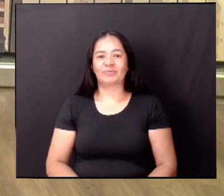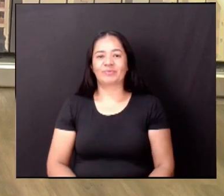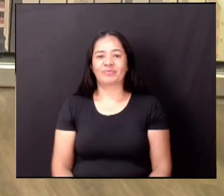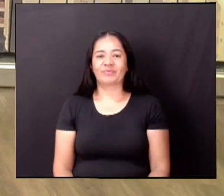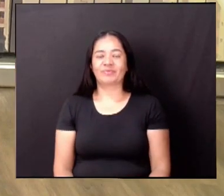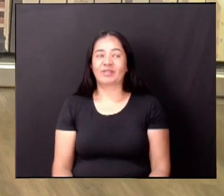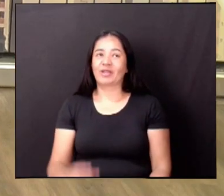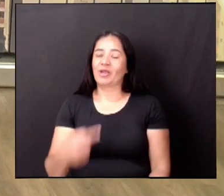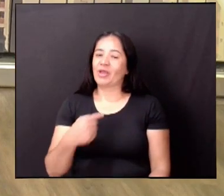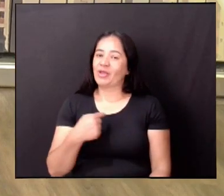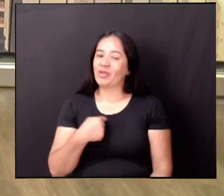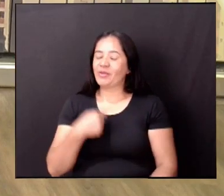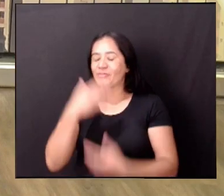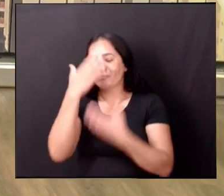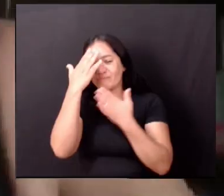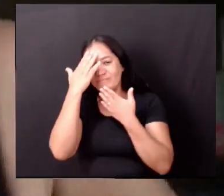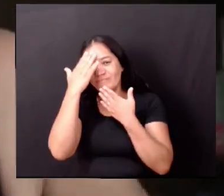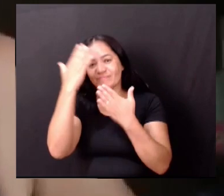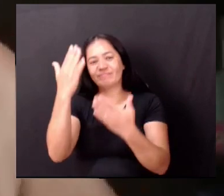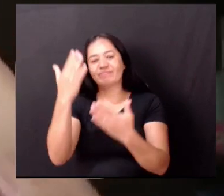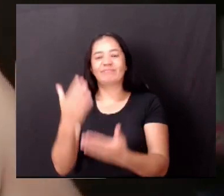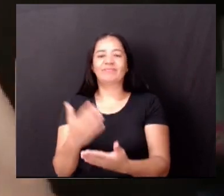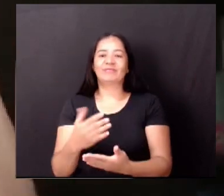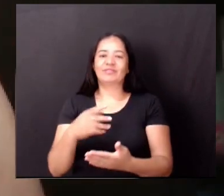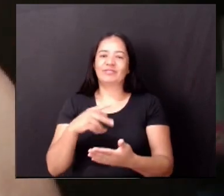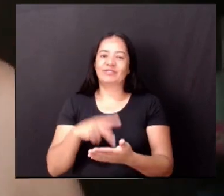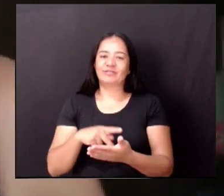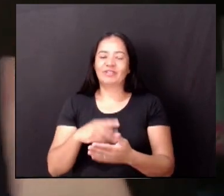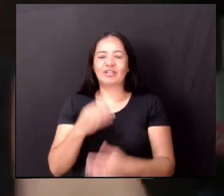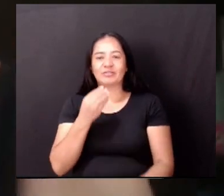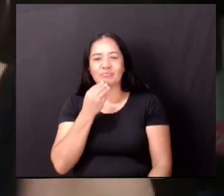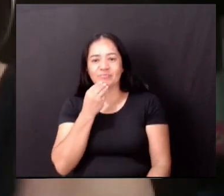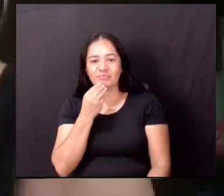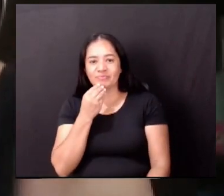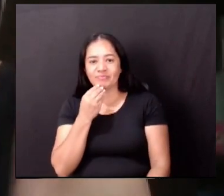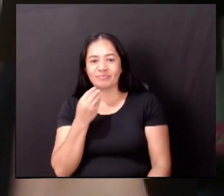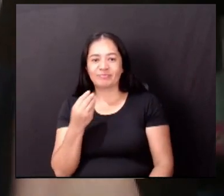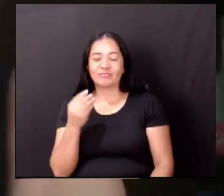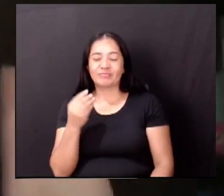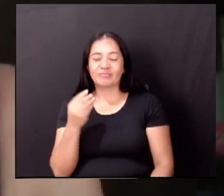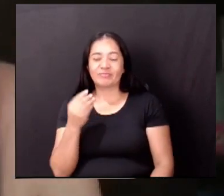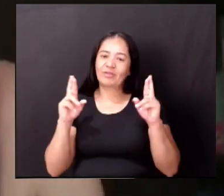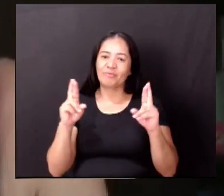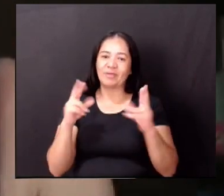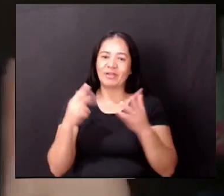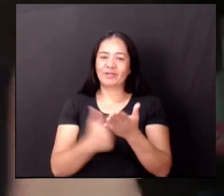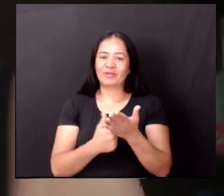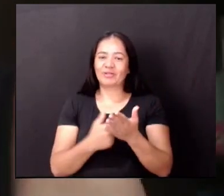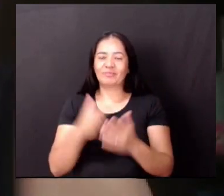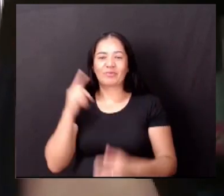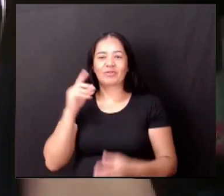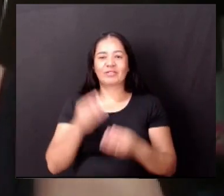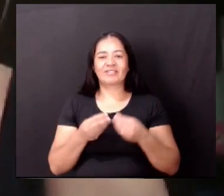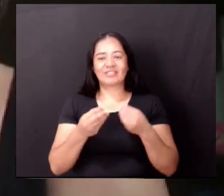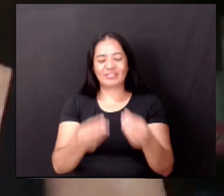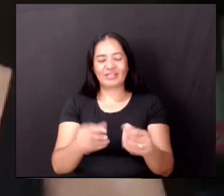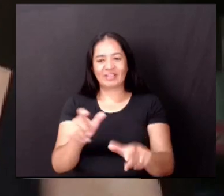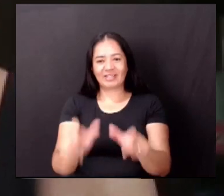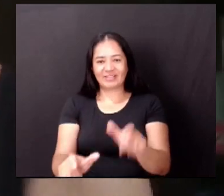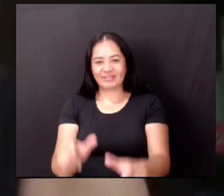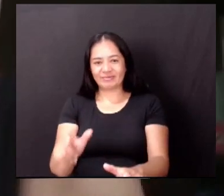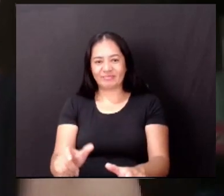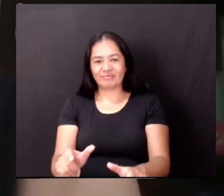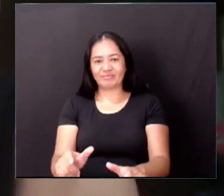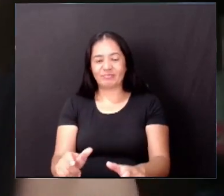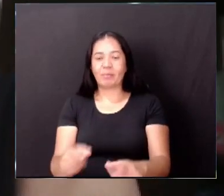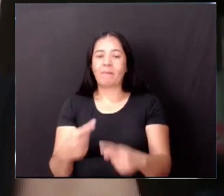gente. Olha, Alexandra, sou eu quem agradeço. Muito obrigada pela oportunidade e espero que o livro chegue até